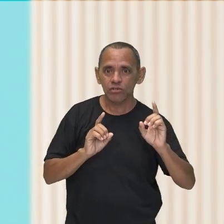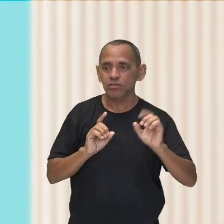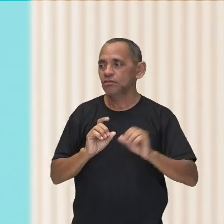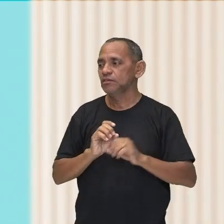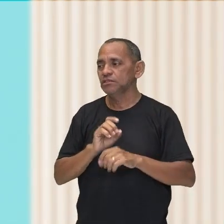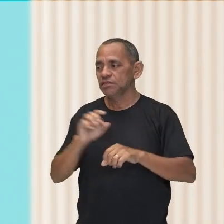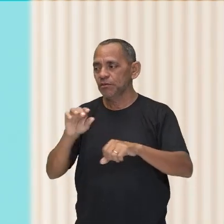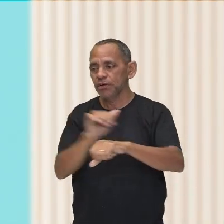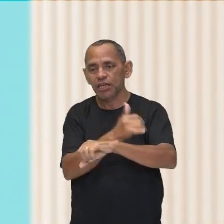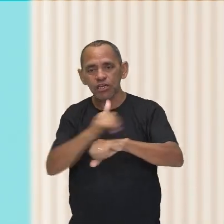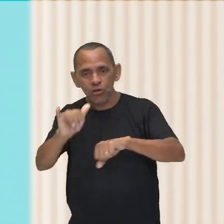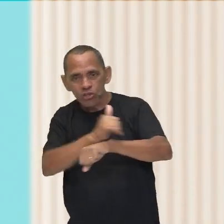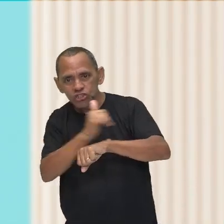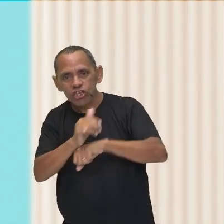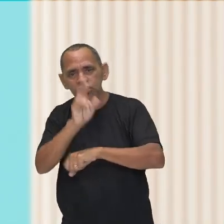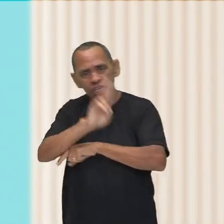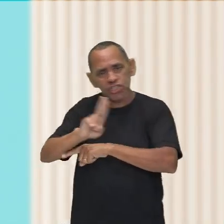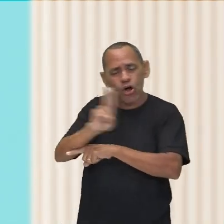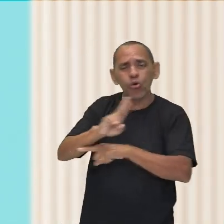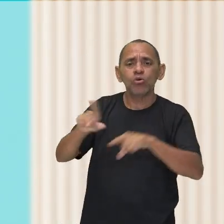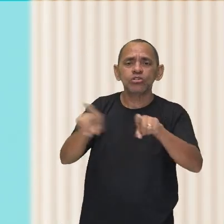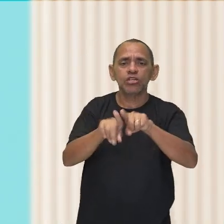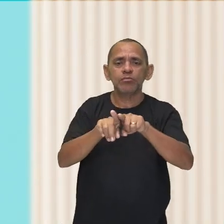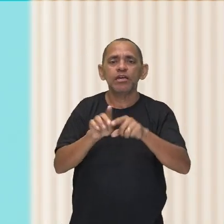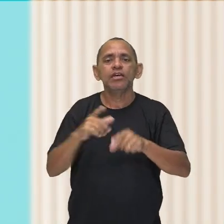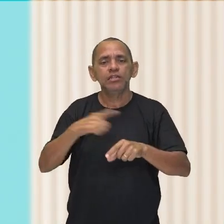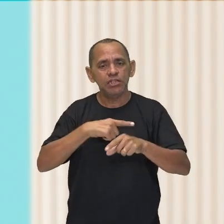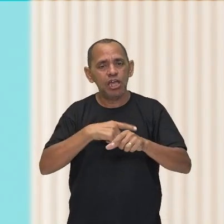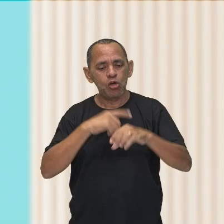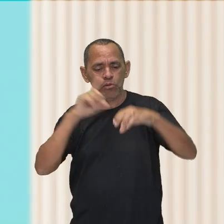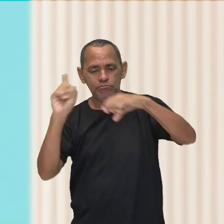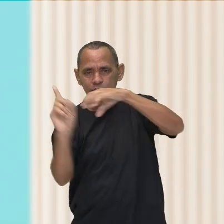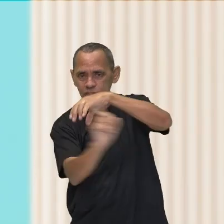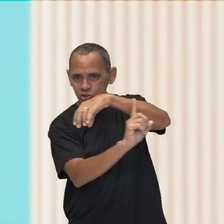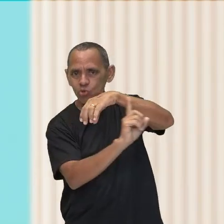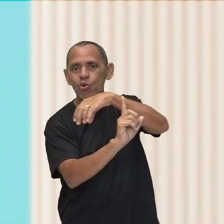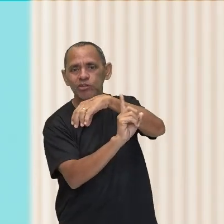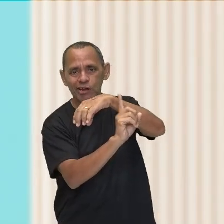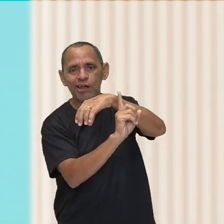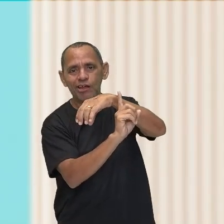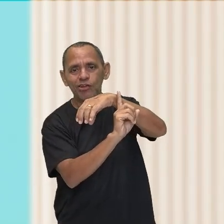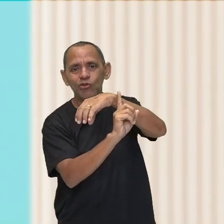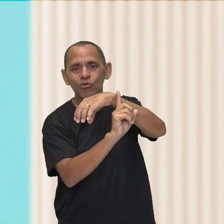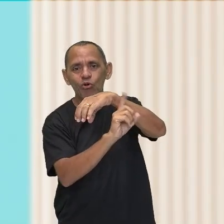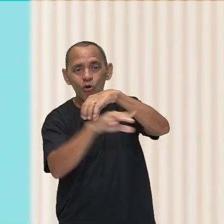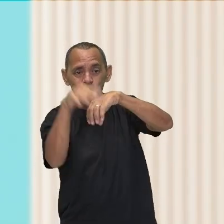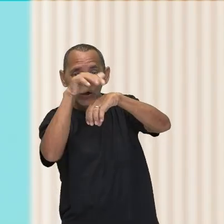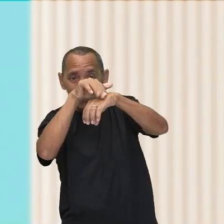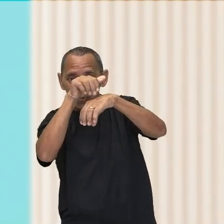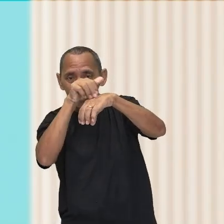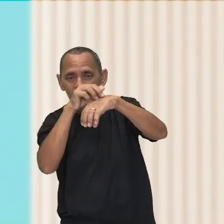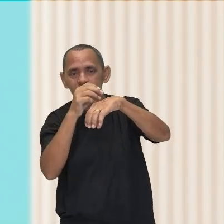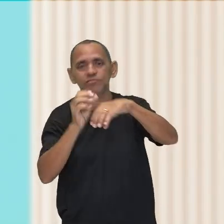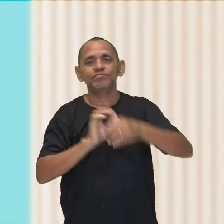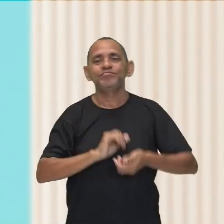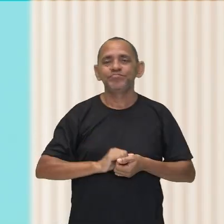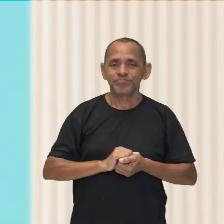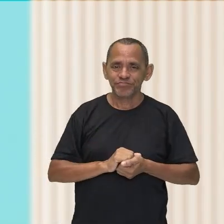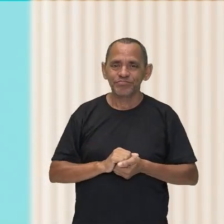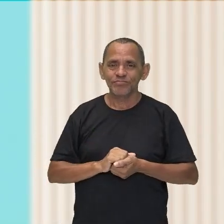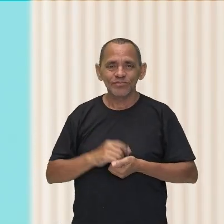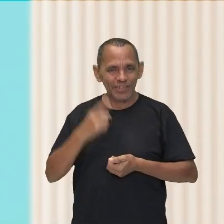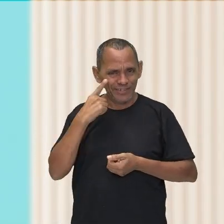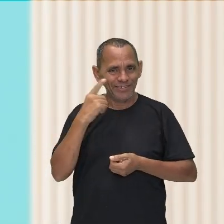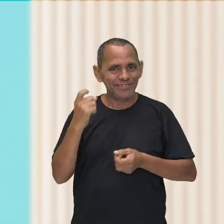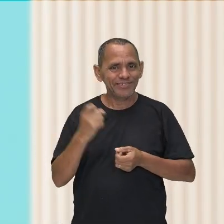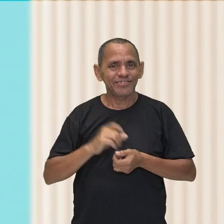o chamador que fica lá atrás do goleiro, que vai denunciando onde que eles podem chutar. Então é muito